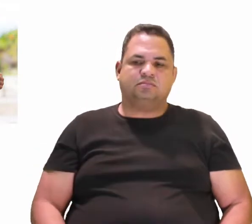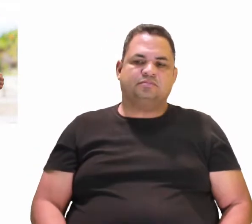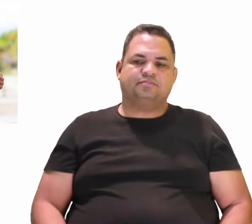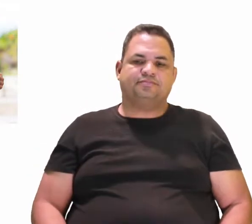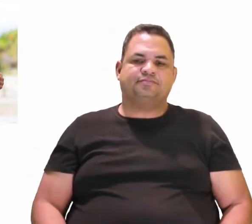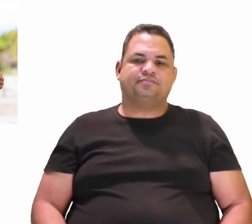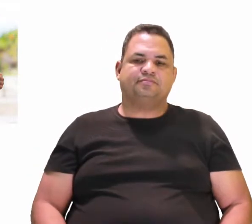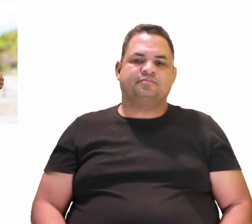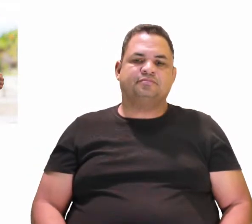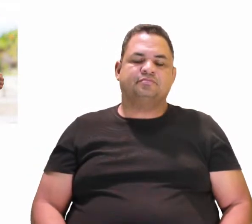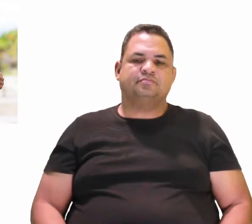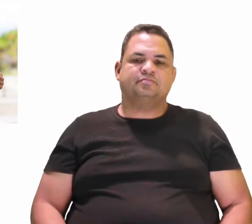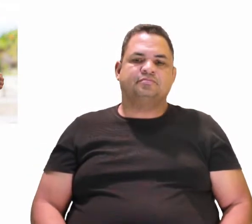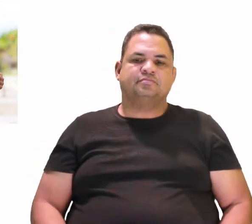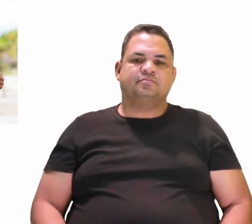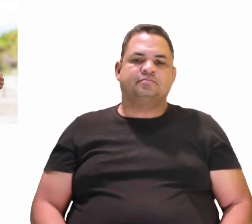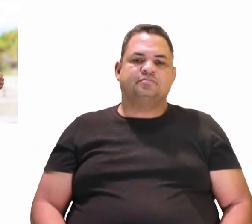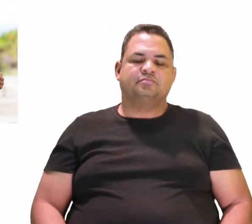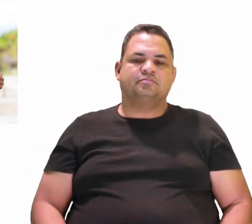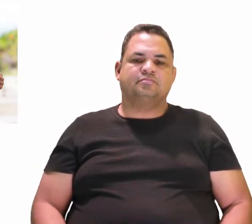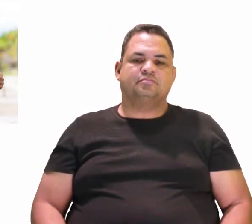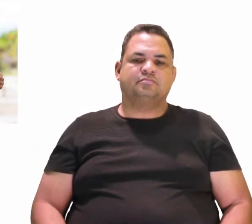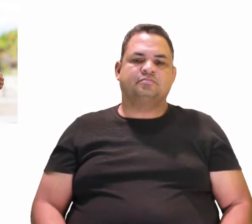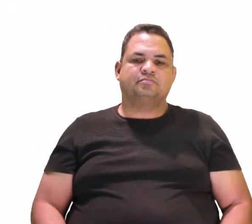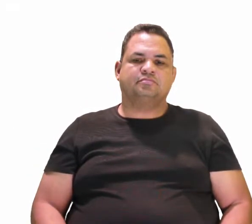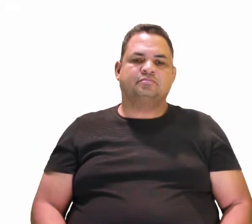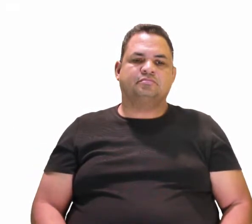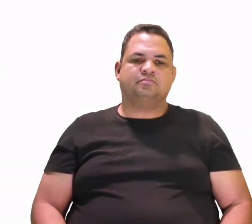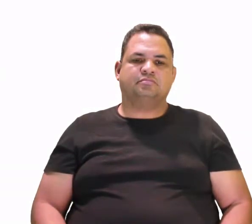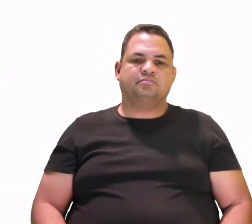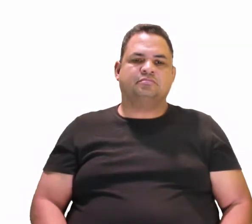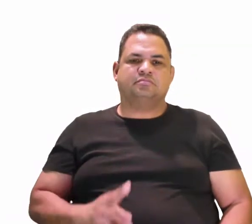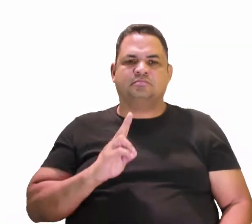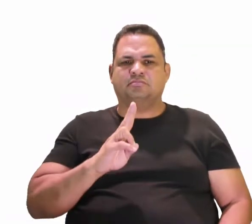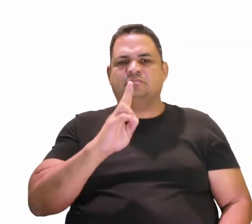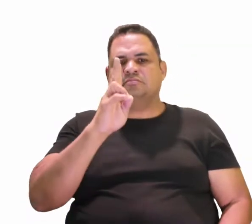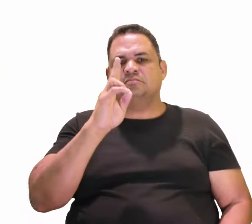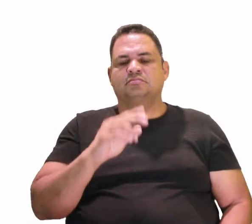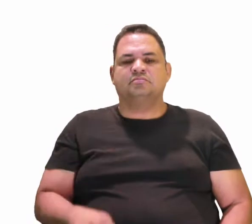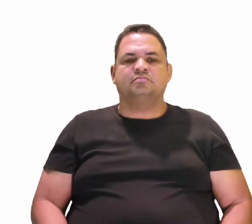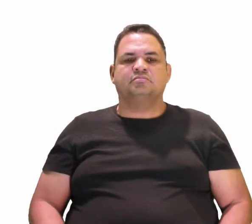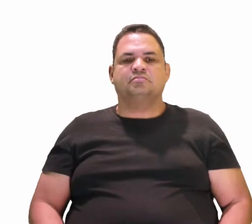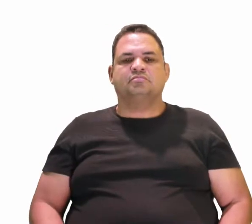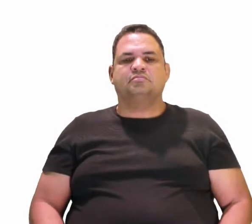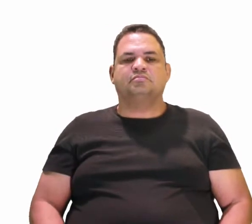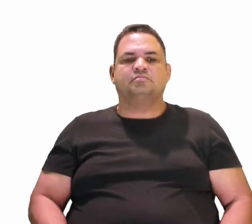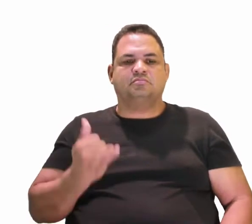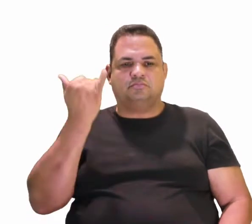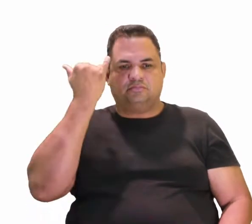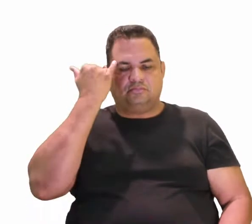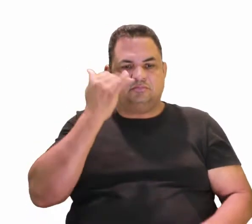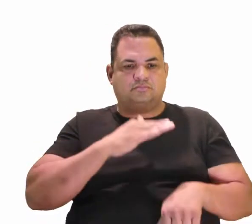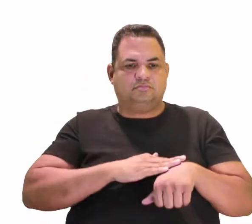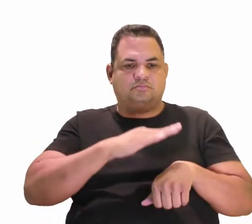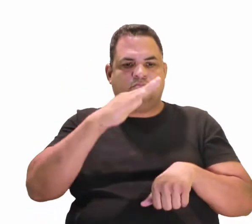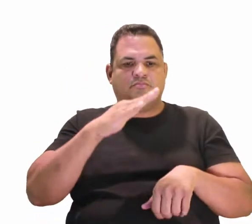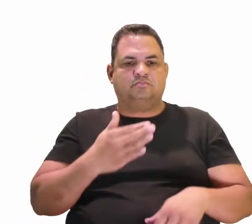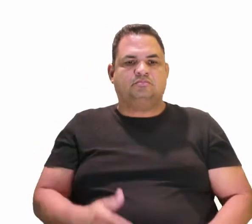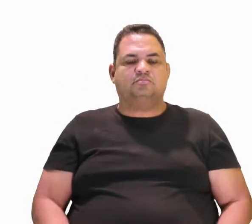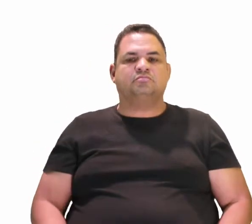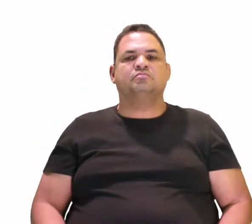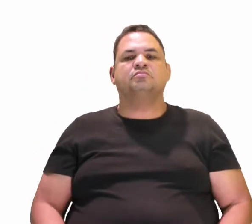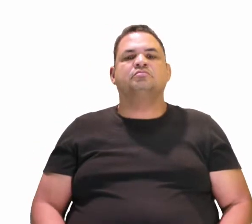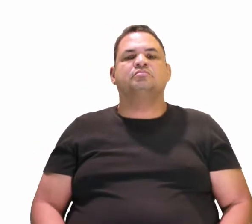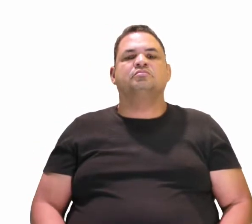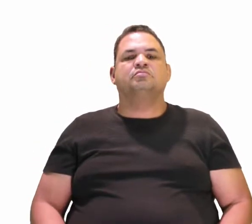E aí, olha só, vamos lá seguir com mais informações. Desta vez, olha